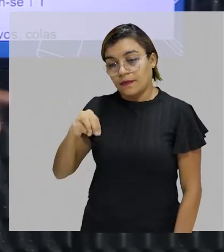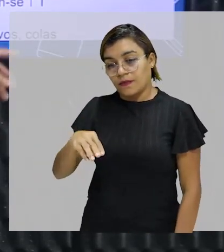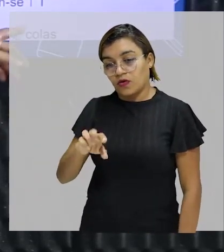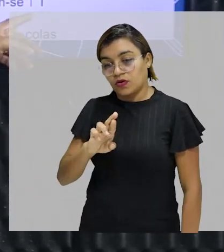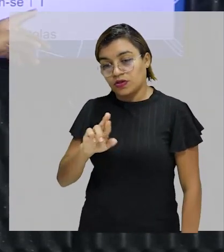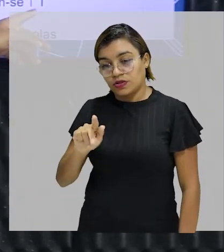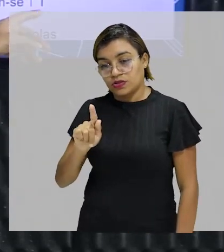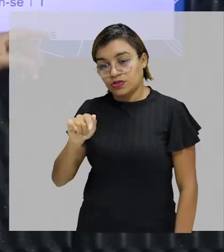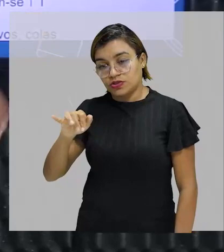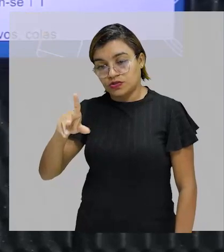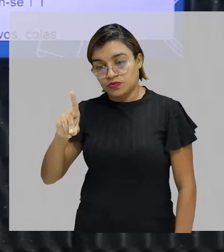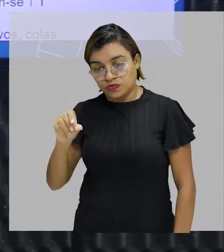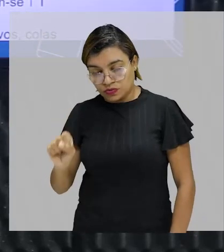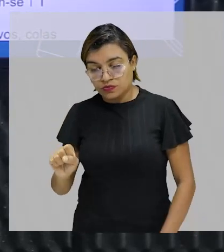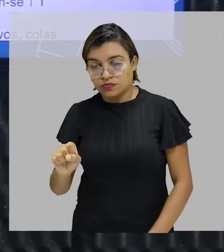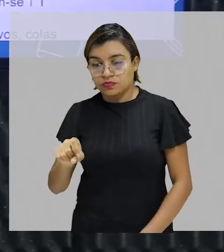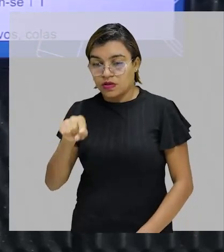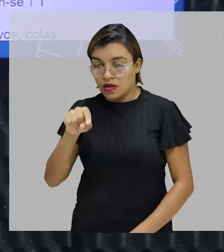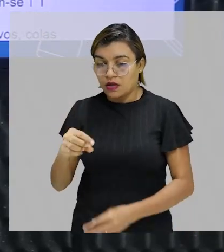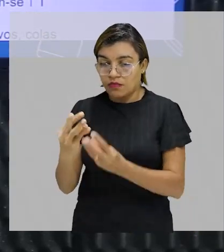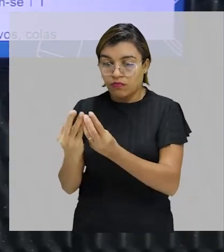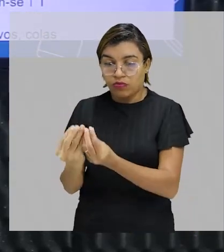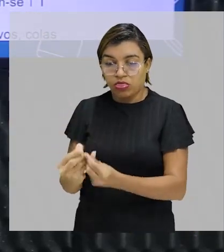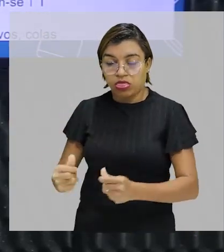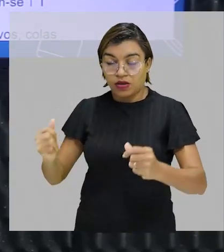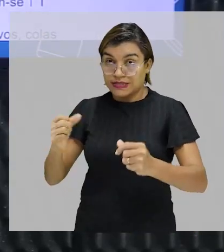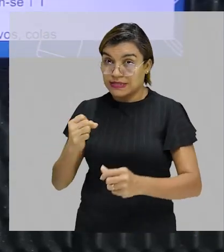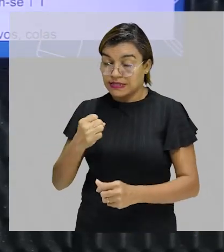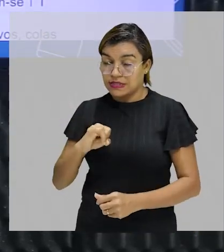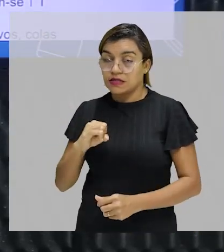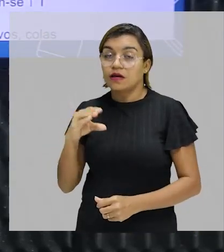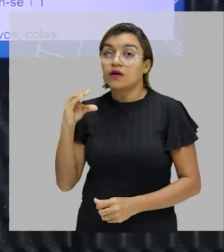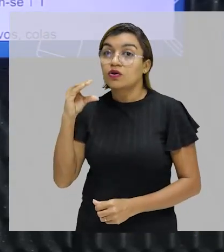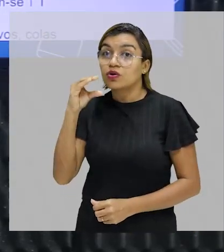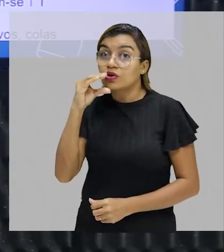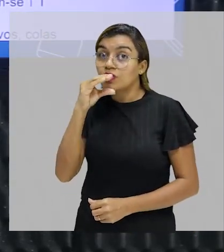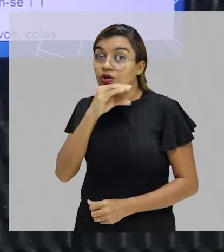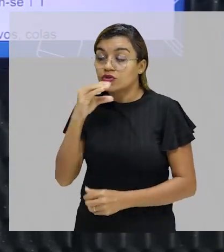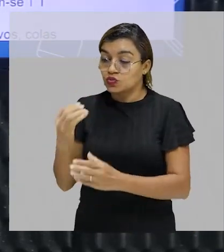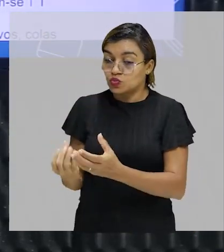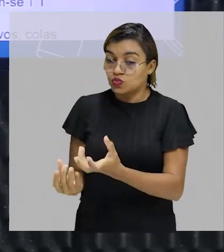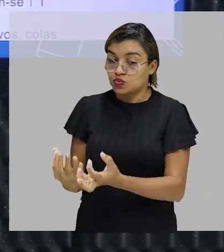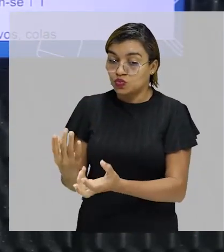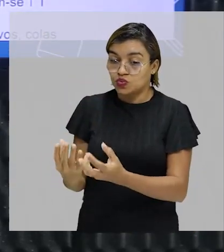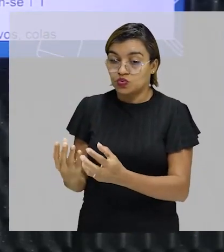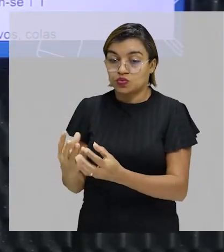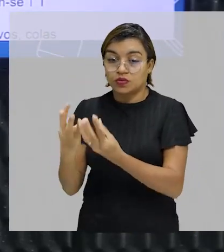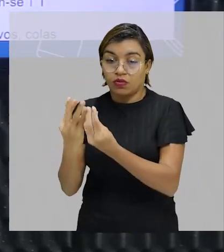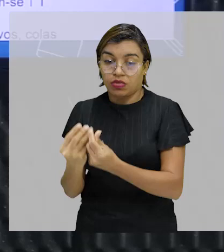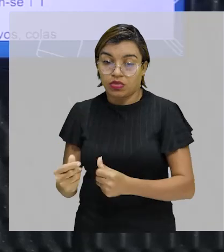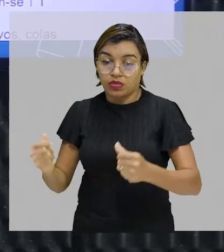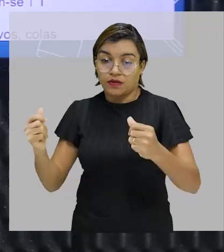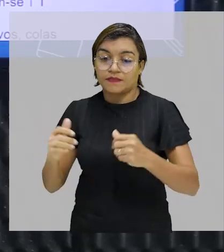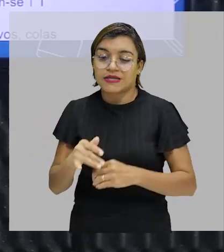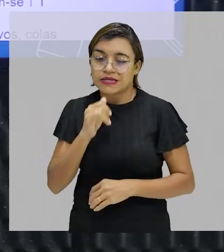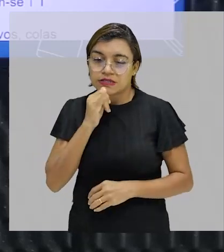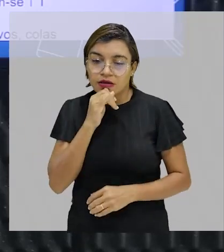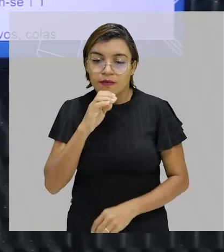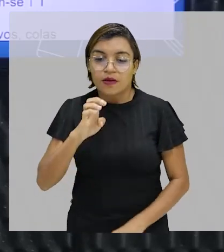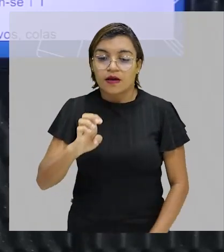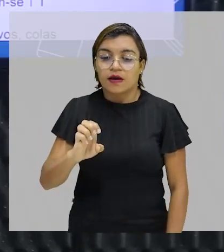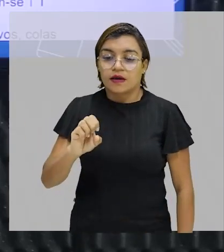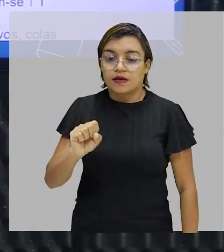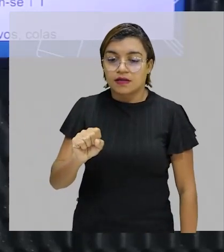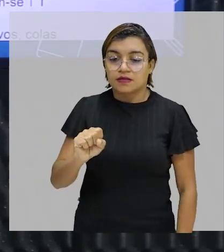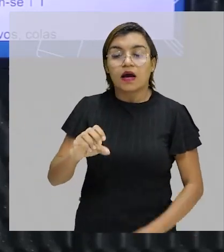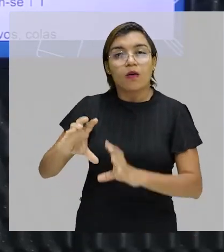decompor em altas temperaturas, ou seja, no aquecimento. Espumas, o EVA,